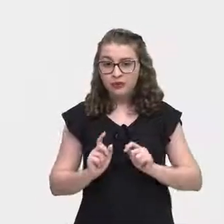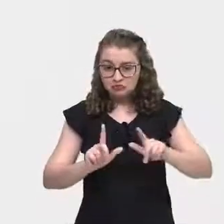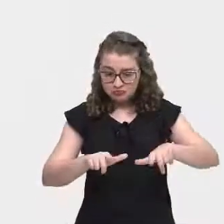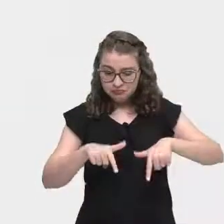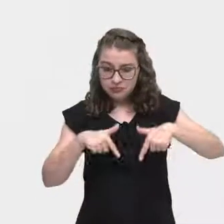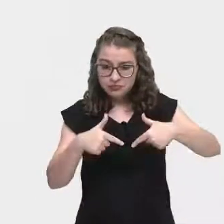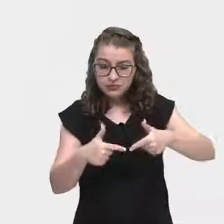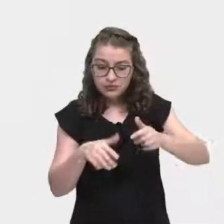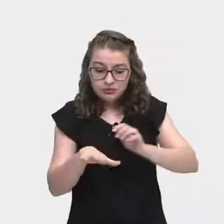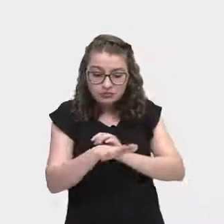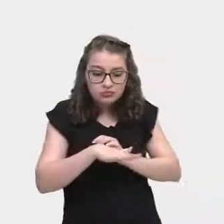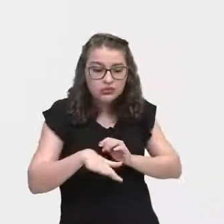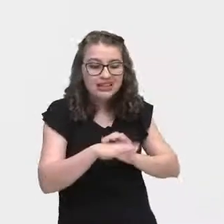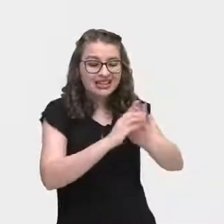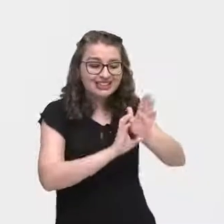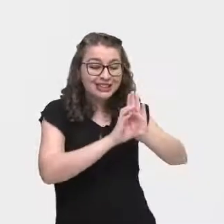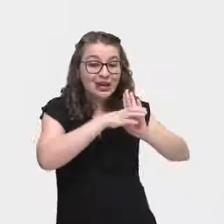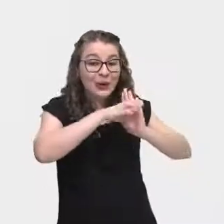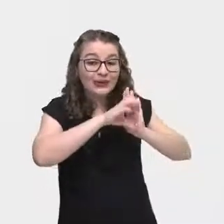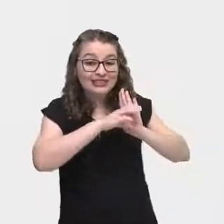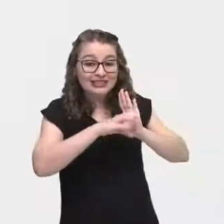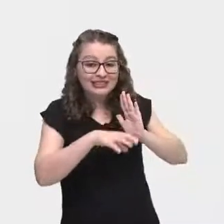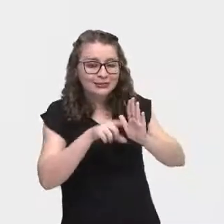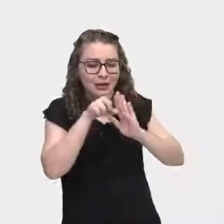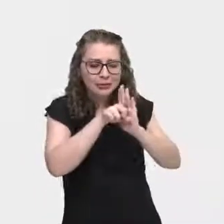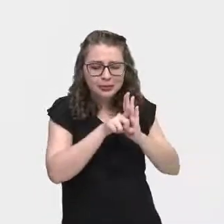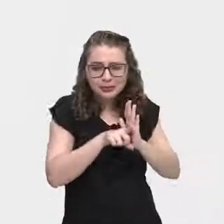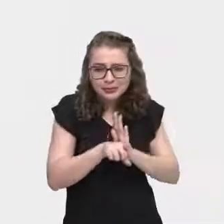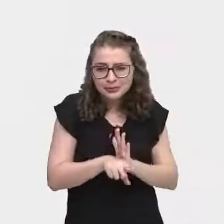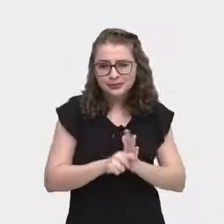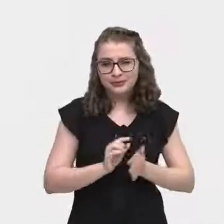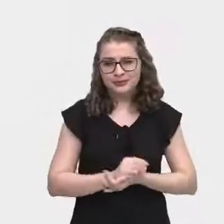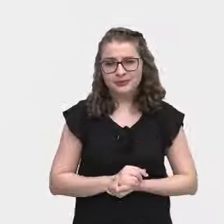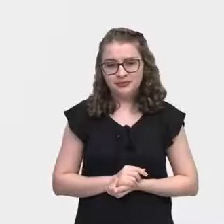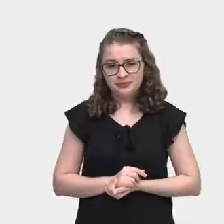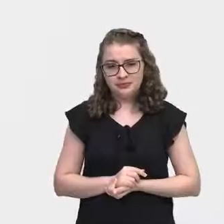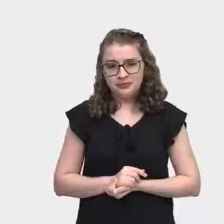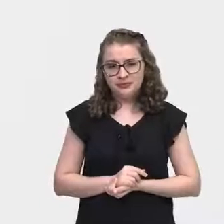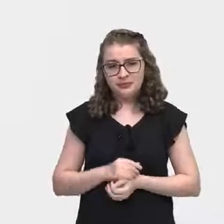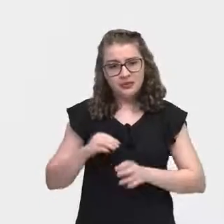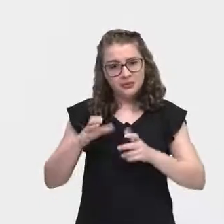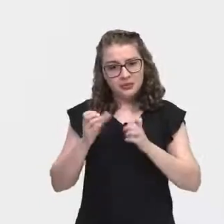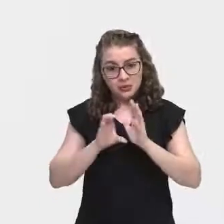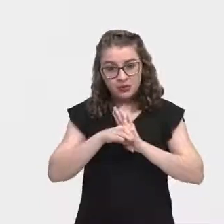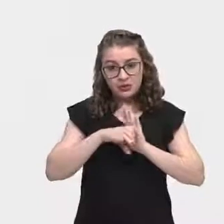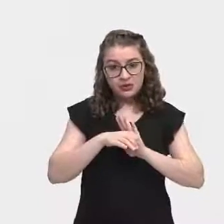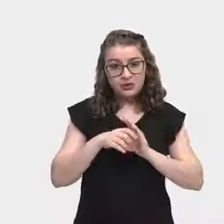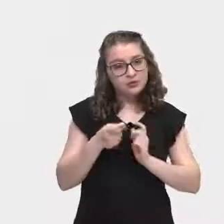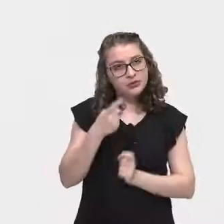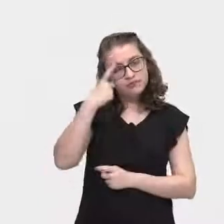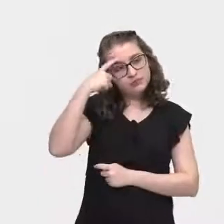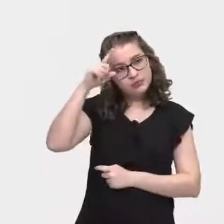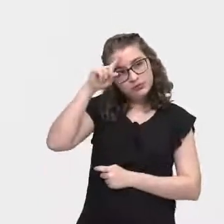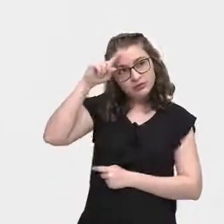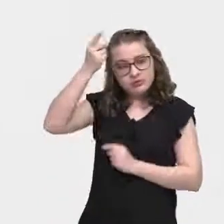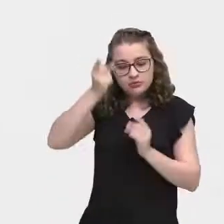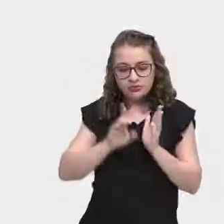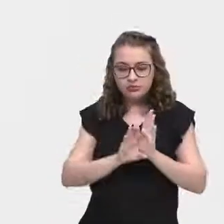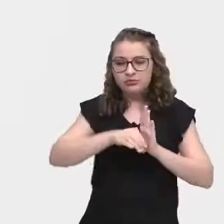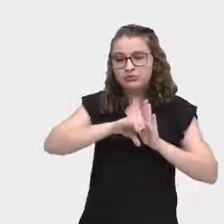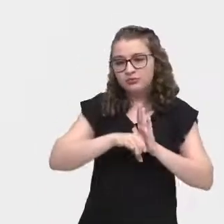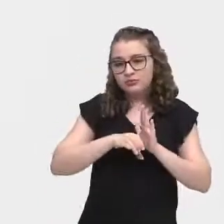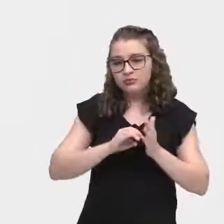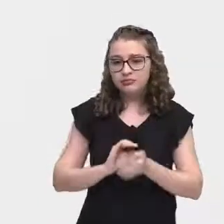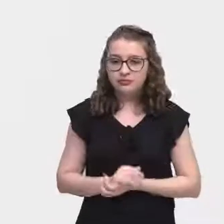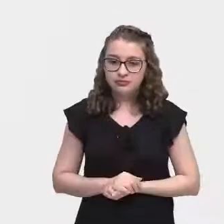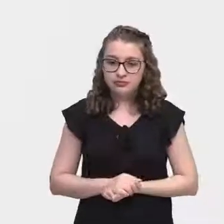o conceito. Isso que nós temos que perceber. Né? Que nós podemos defini-la como atividade de criação de conceitos.